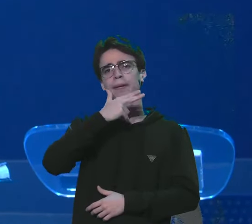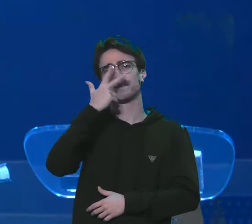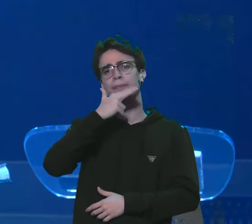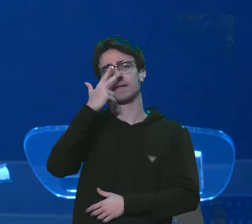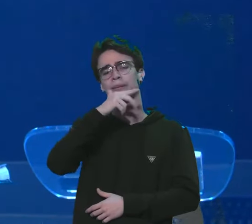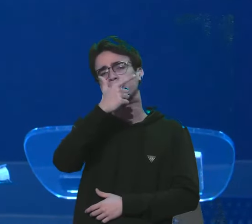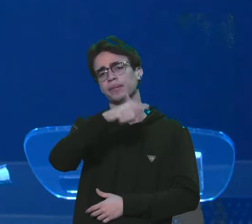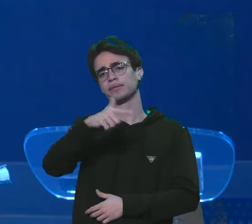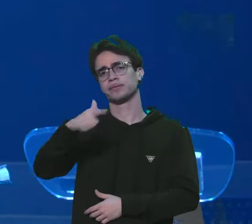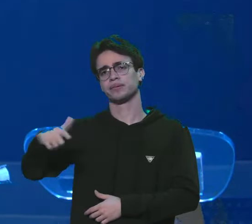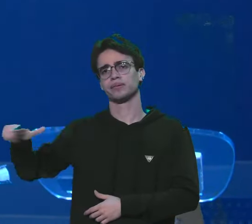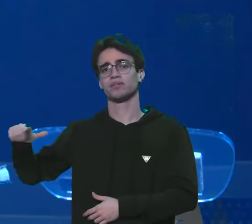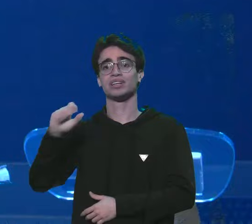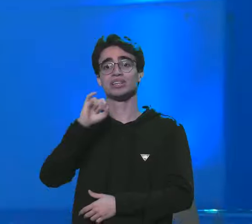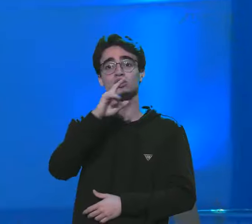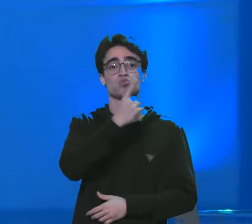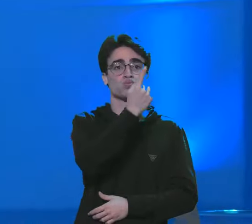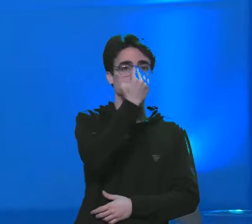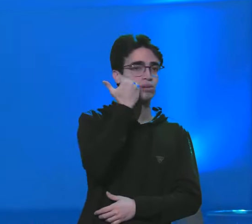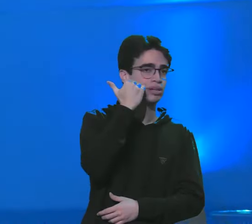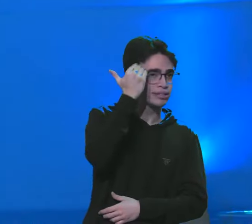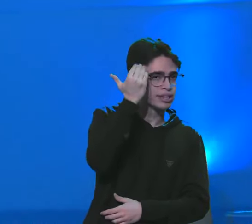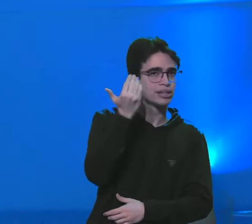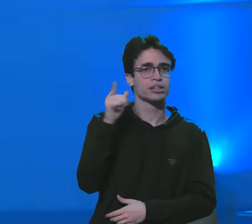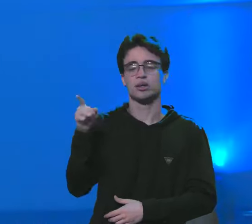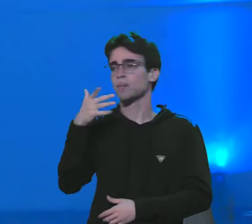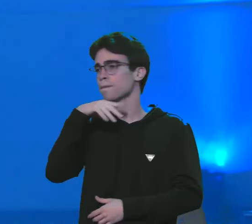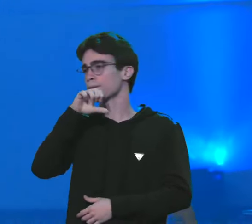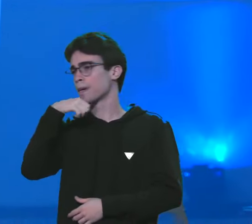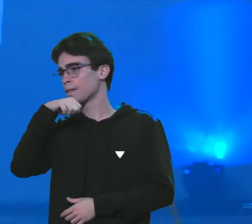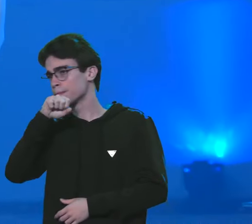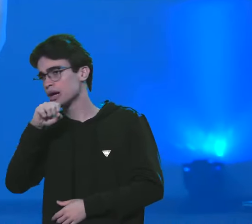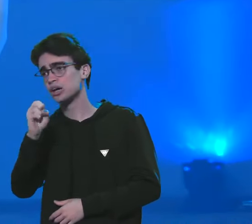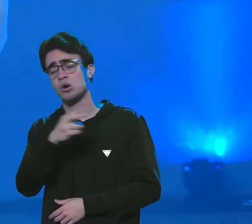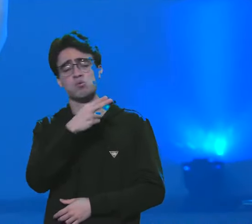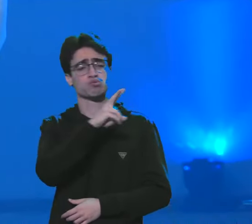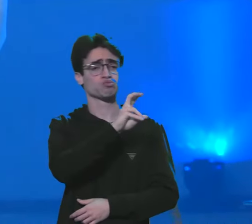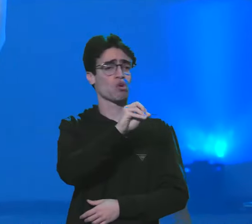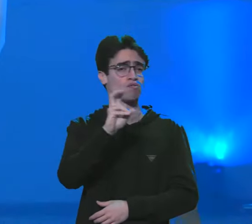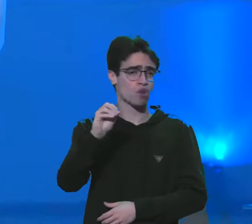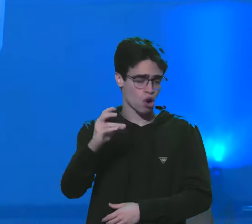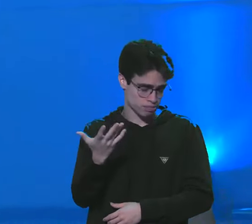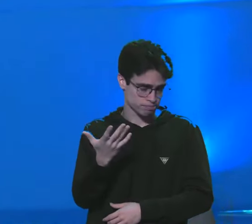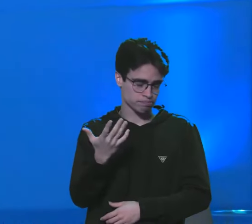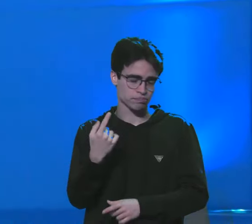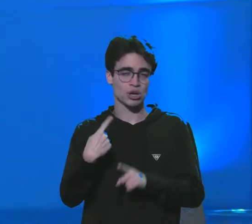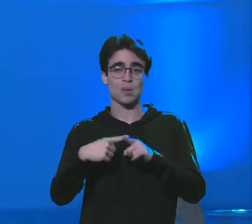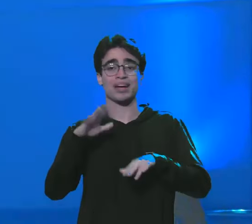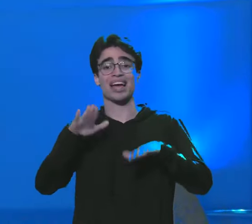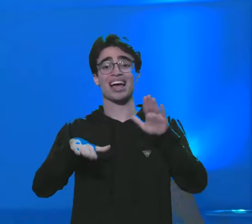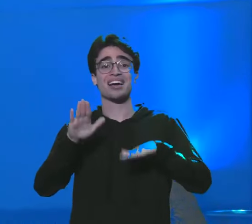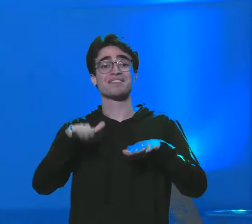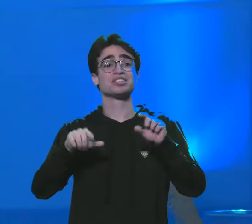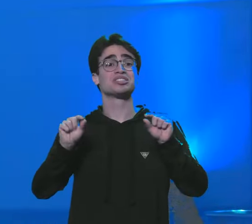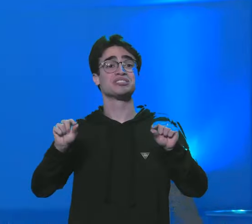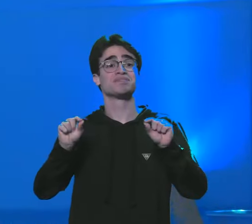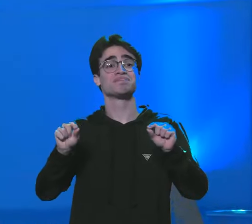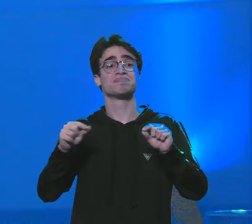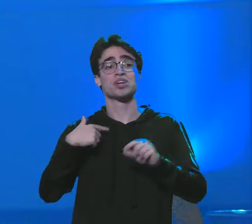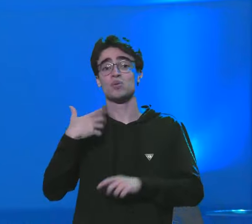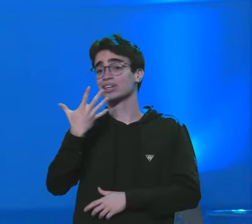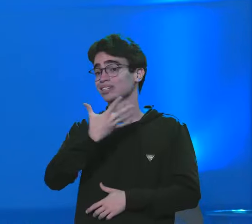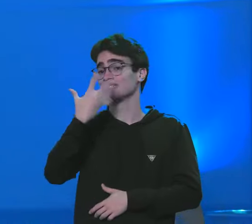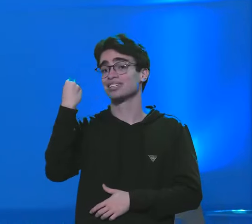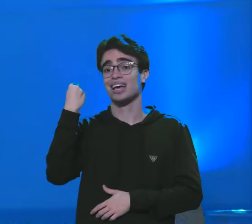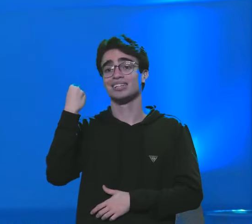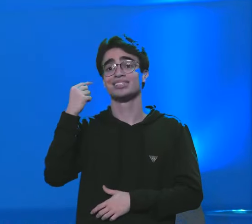eu atendo um adolescente, os pais ou até avós. É que muitas vezes a gente esquece que tem